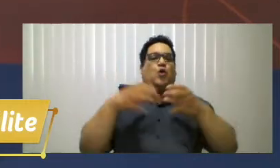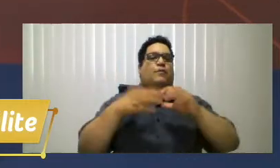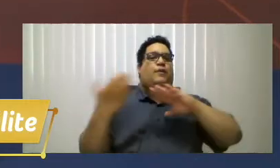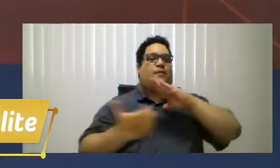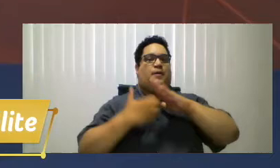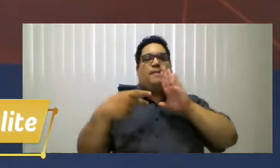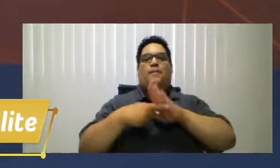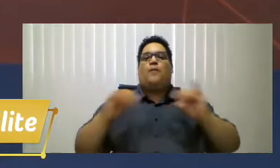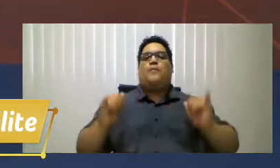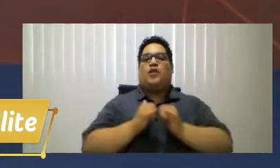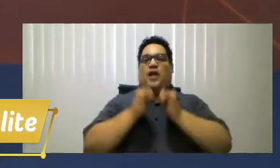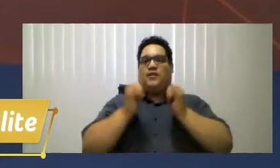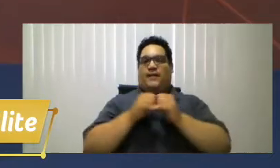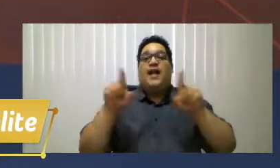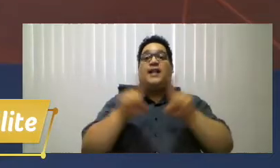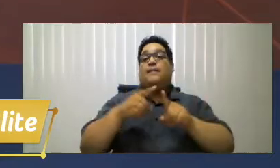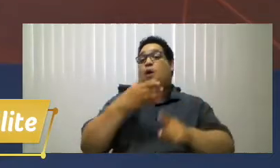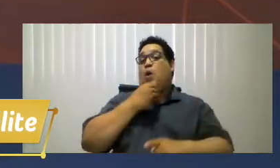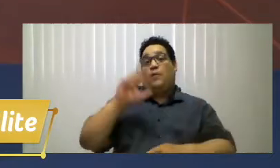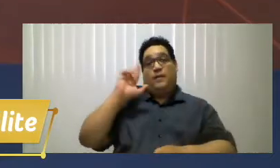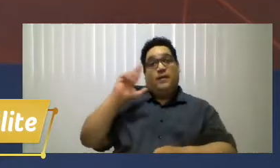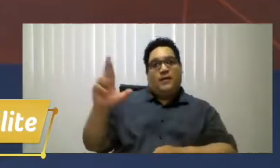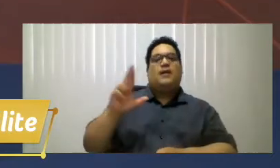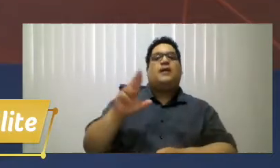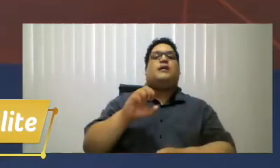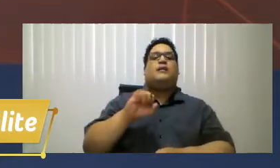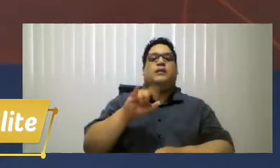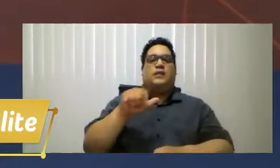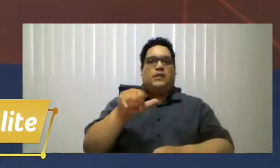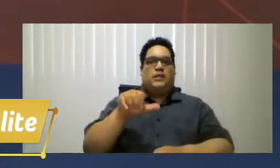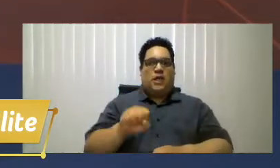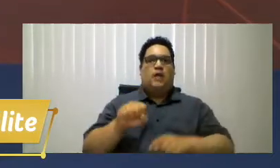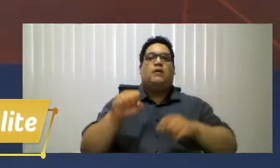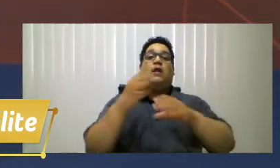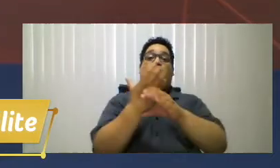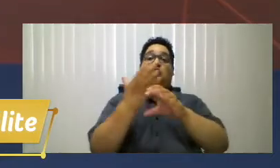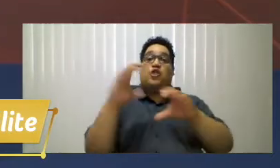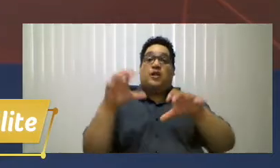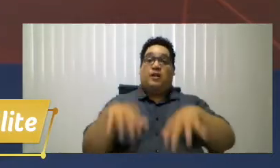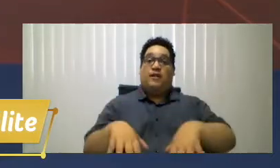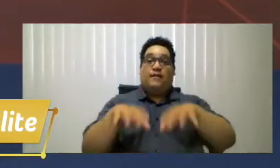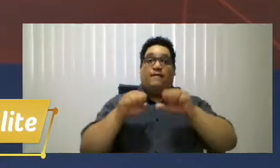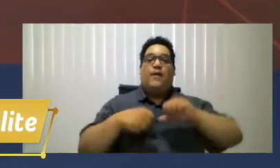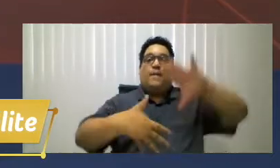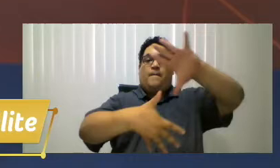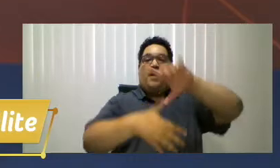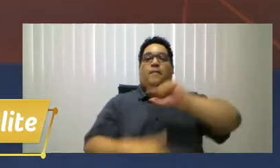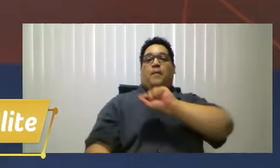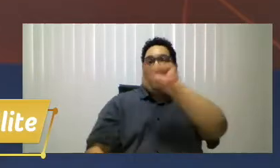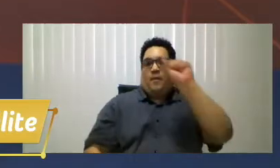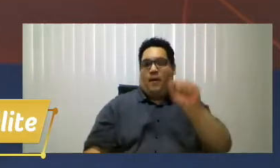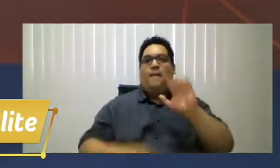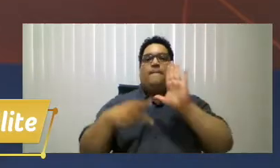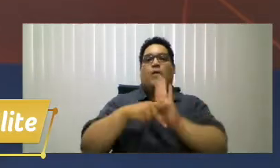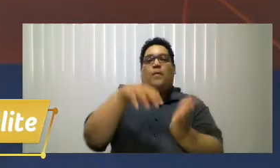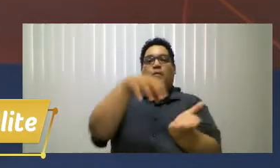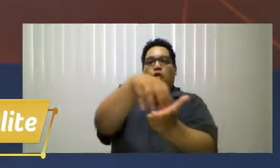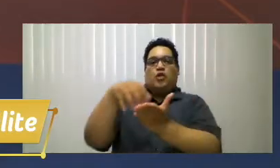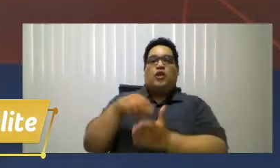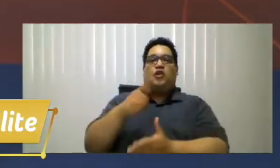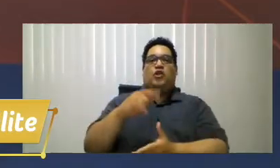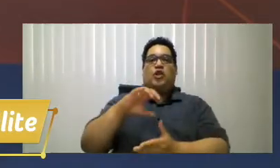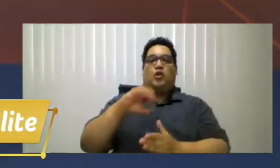Chesf e também o senhor Silas Valente, engenheiro cartógrafo do Departamento de